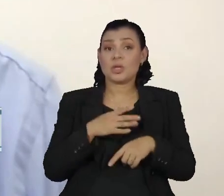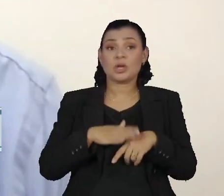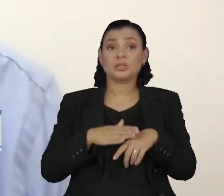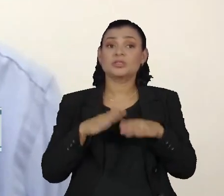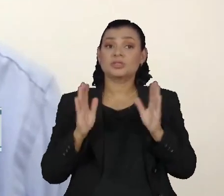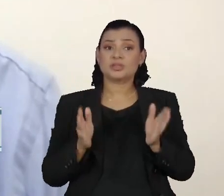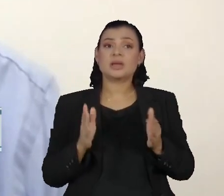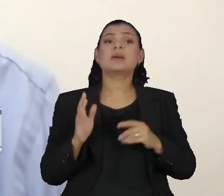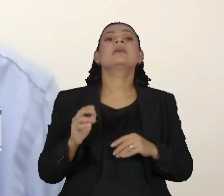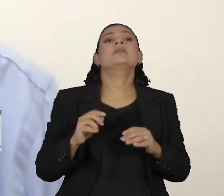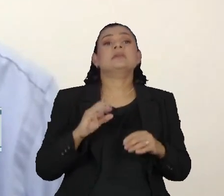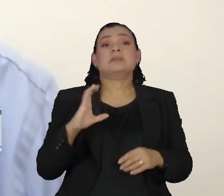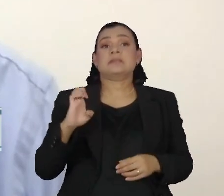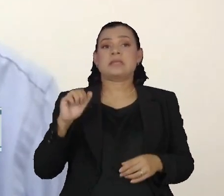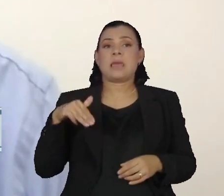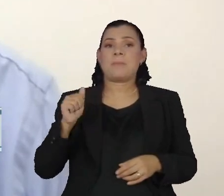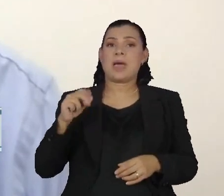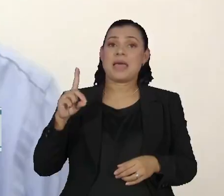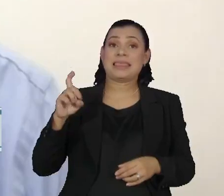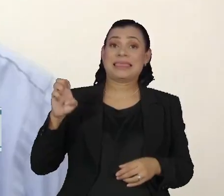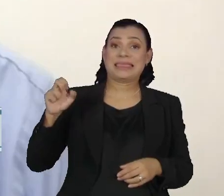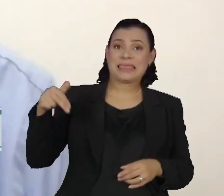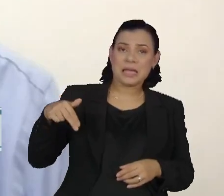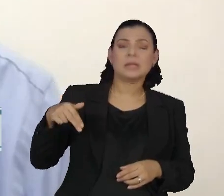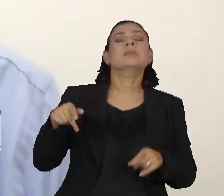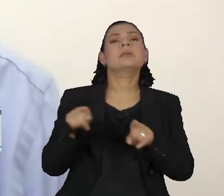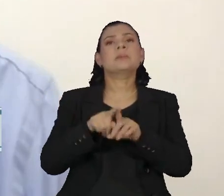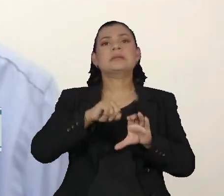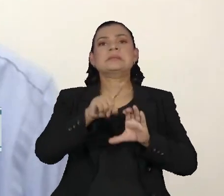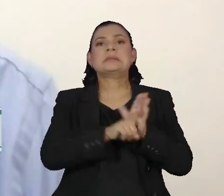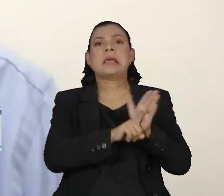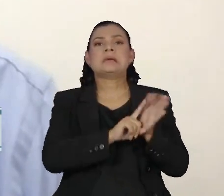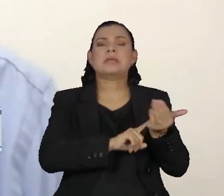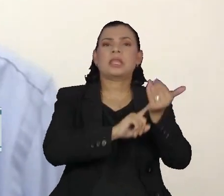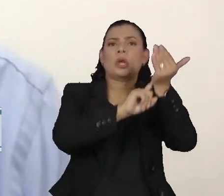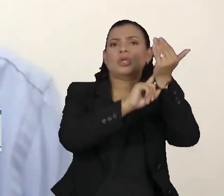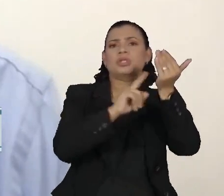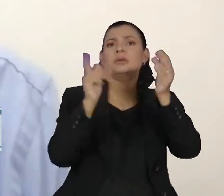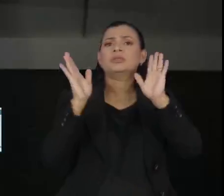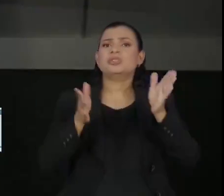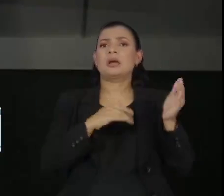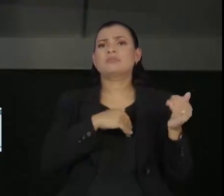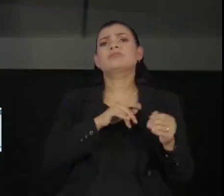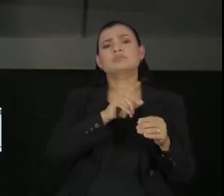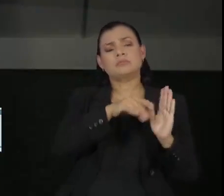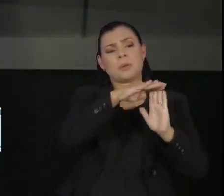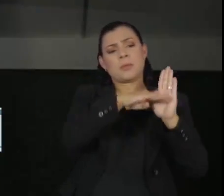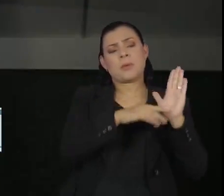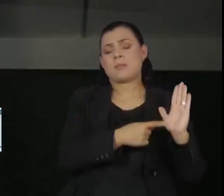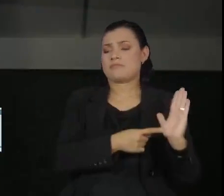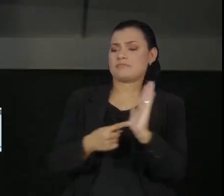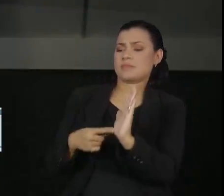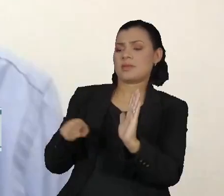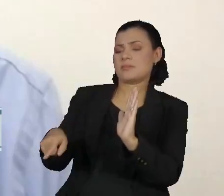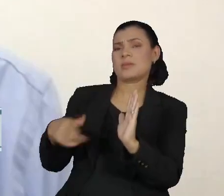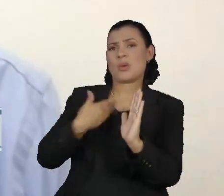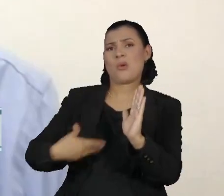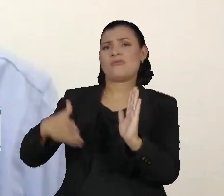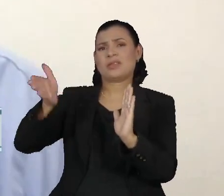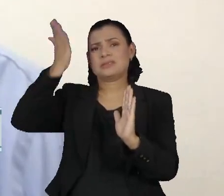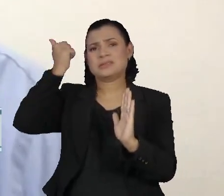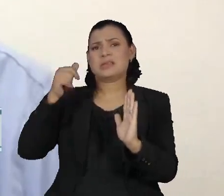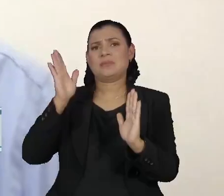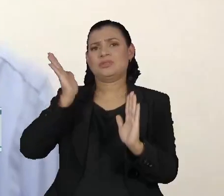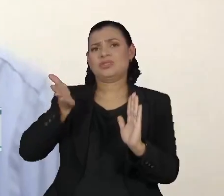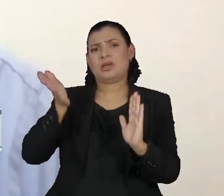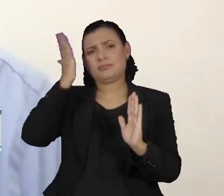Ciência, Tecnologia e Inovação, elabora essa lista, passa à Casa Civil e a Casa Civil já meio que coordena as ações. Se nós